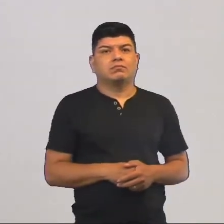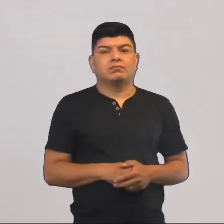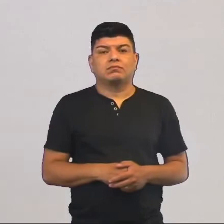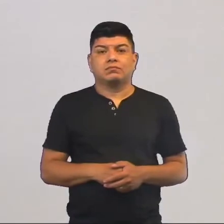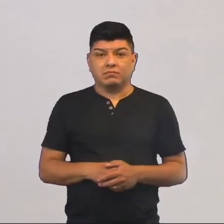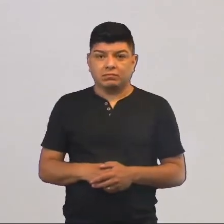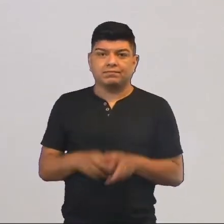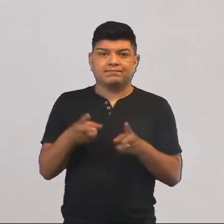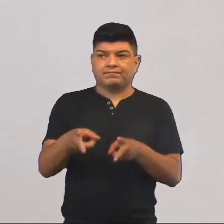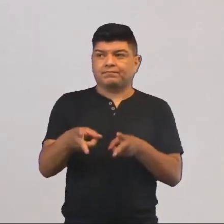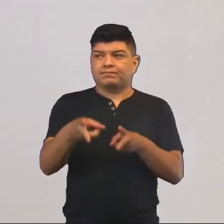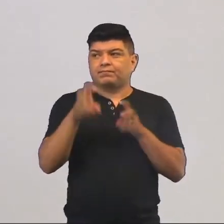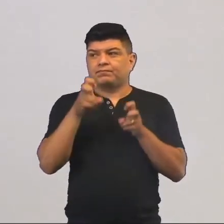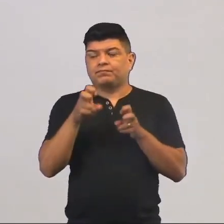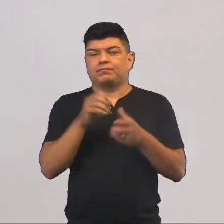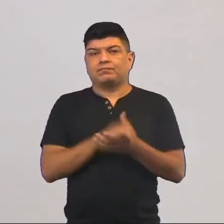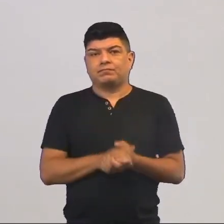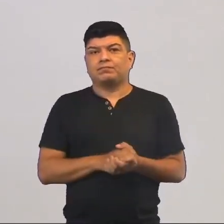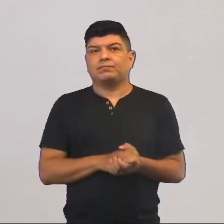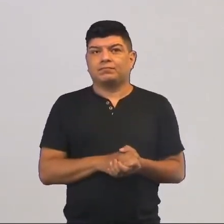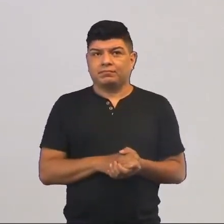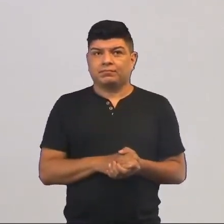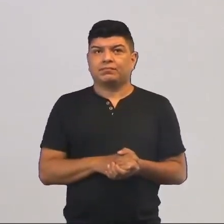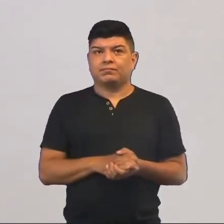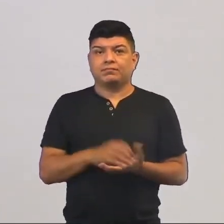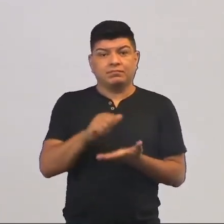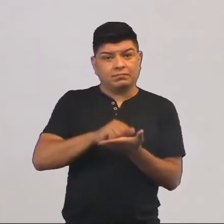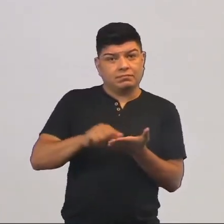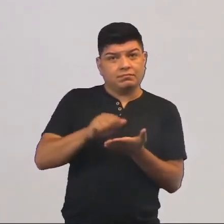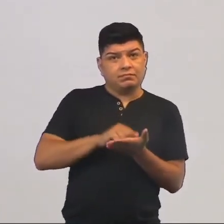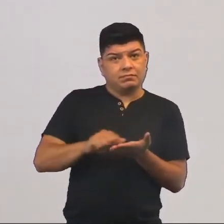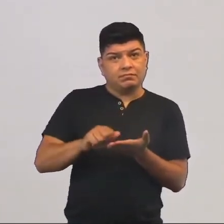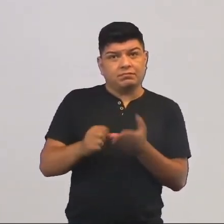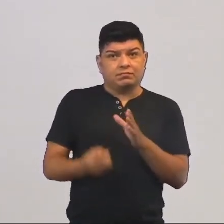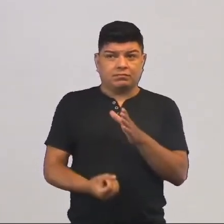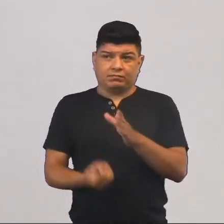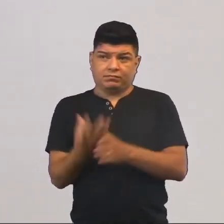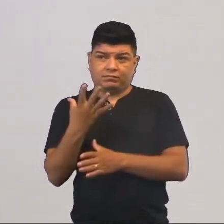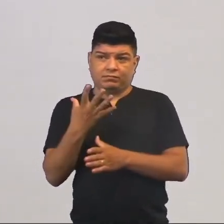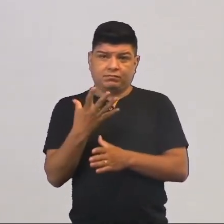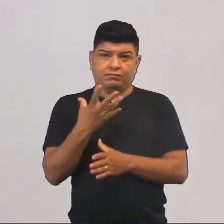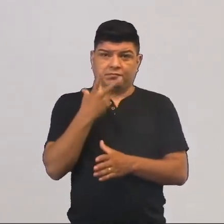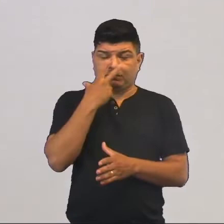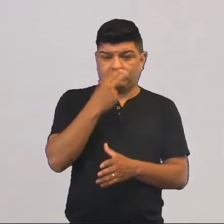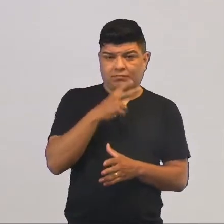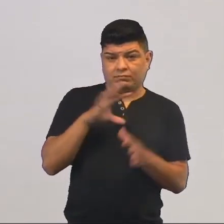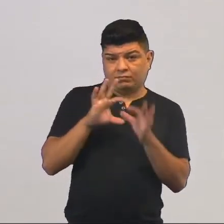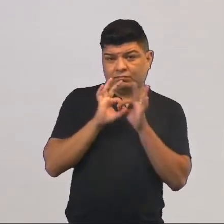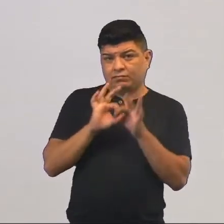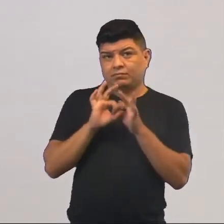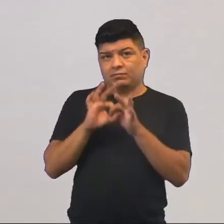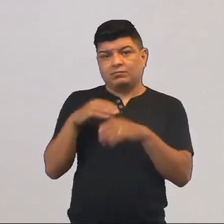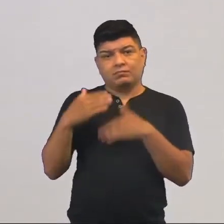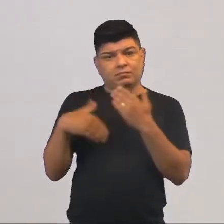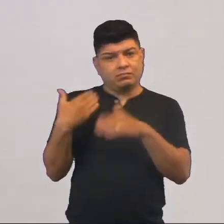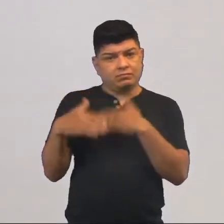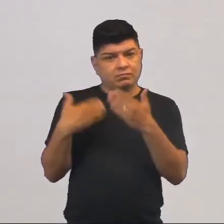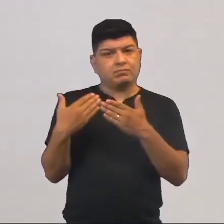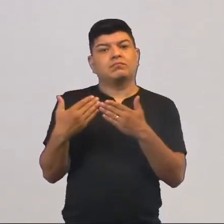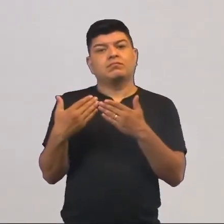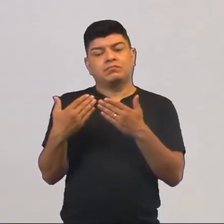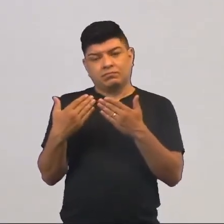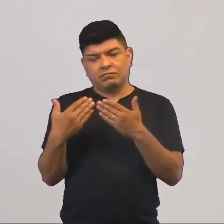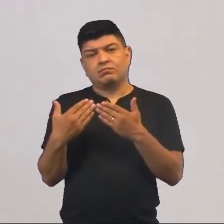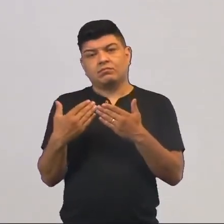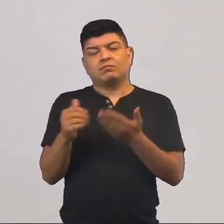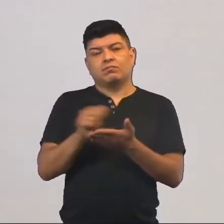Então, a gente percebe que a invenção da escrita, ela está intimamente ligada ao desenvolvimento das